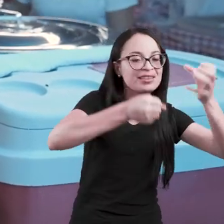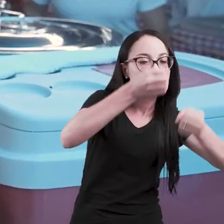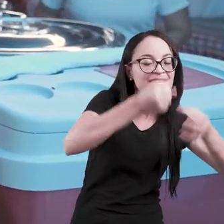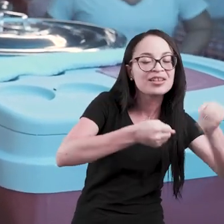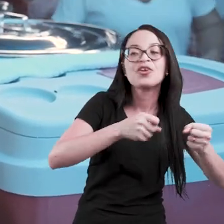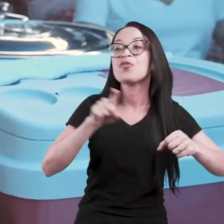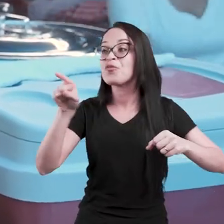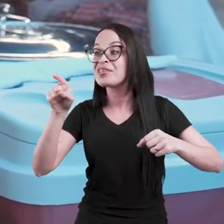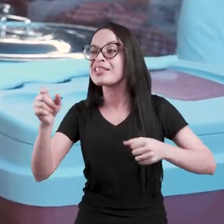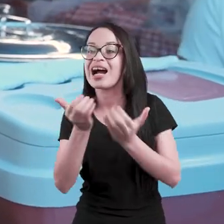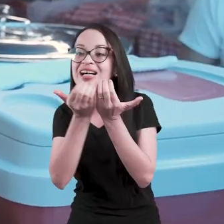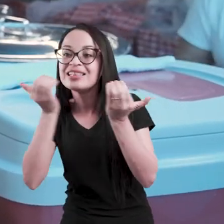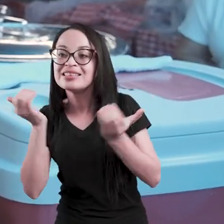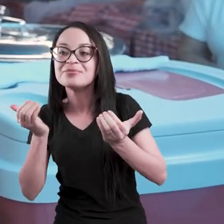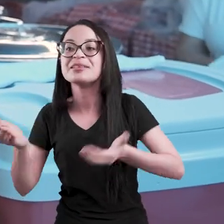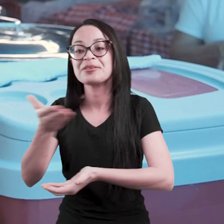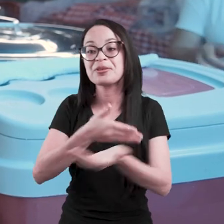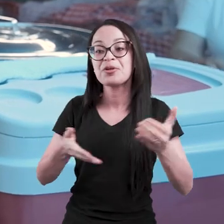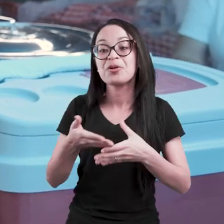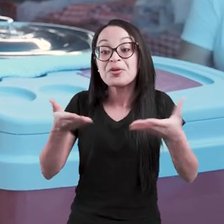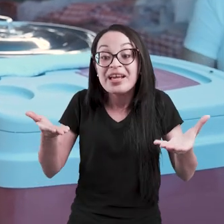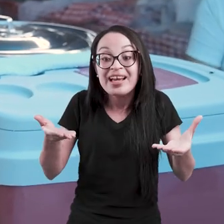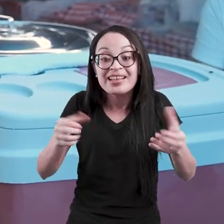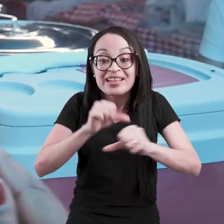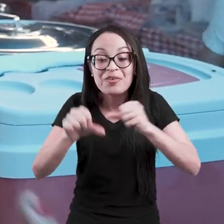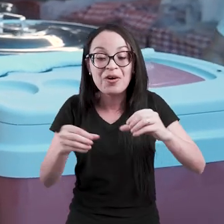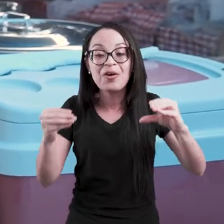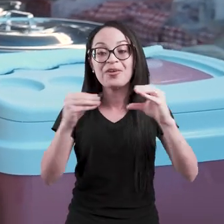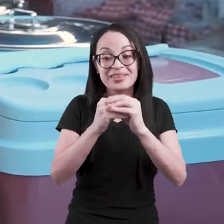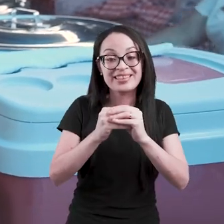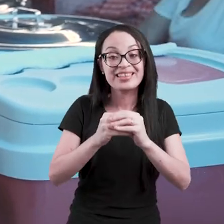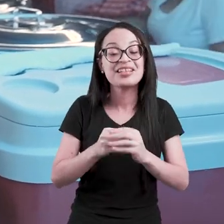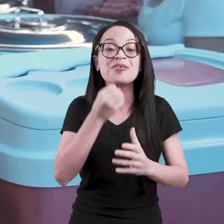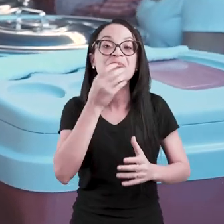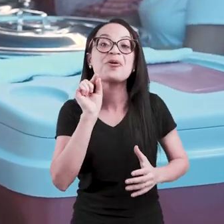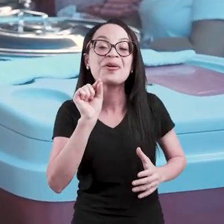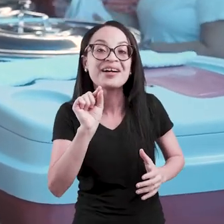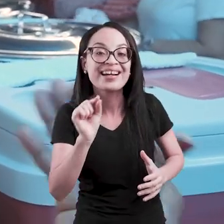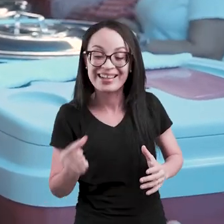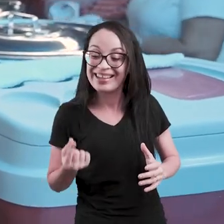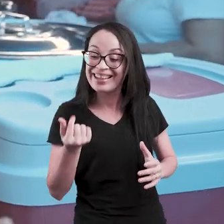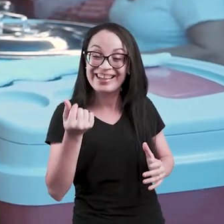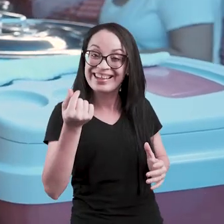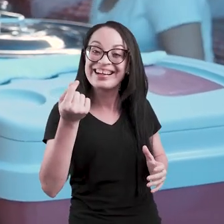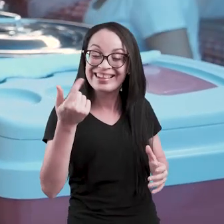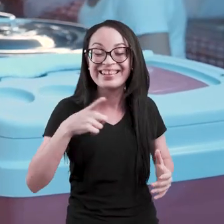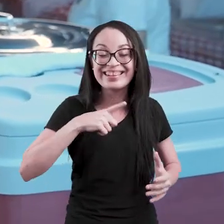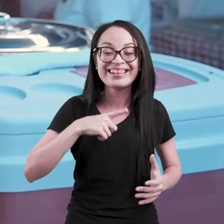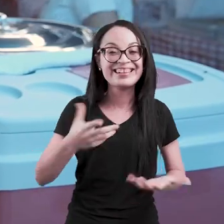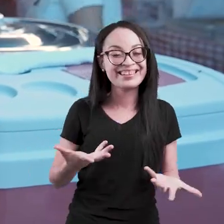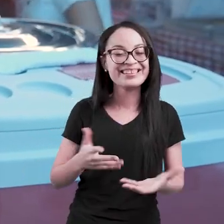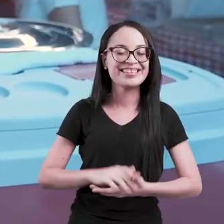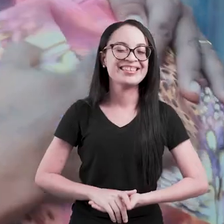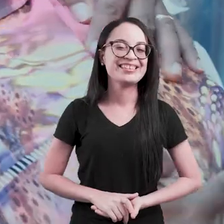leite, outro fornece um milho e dá o produto final, né? E nessa cadeia a economia, ela é minha cliente e eu sou cliente